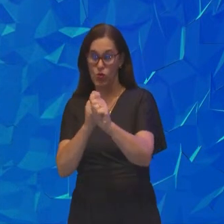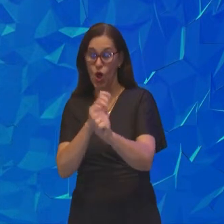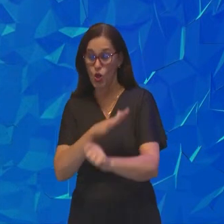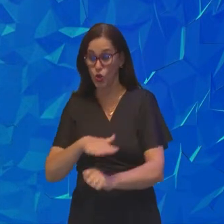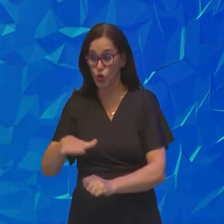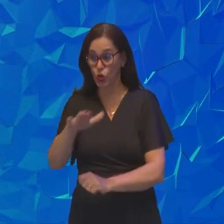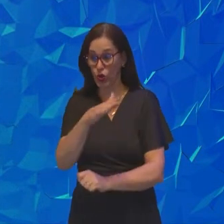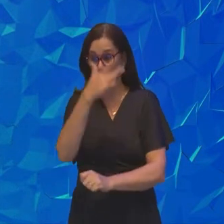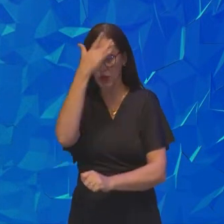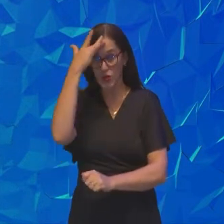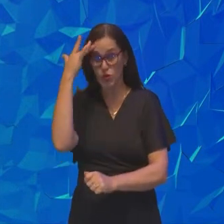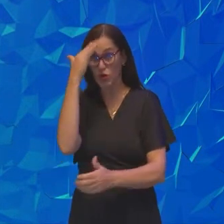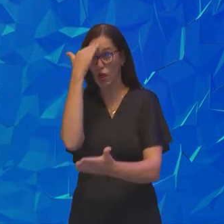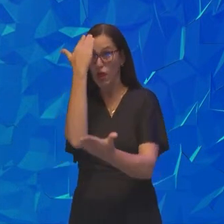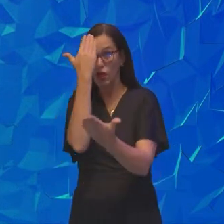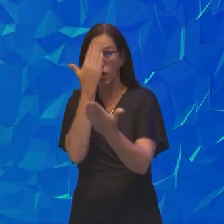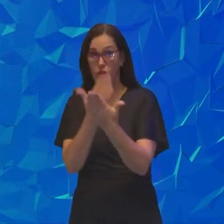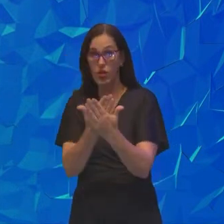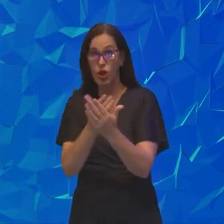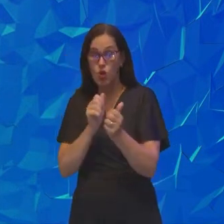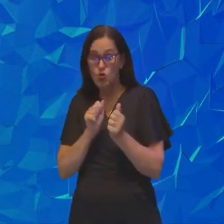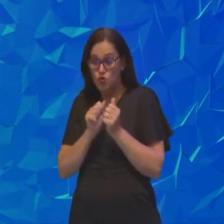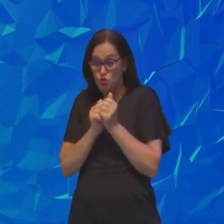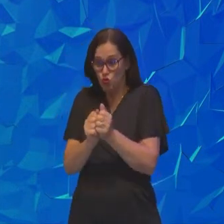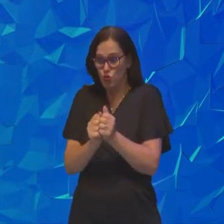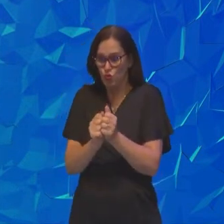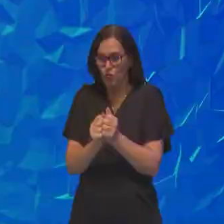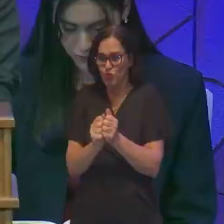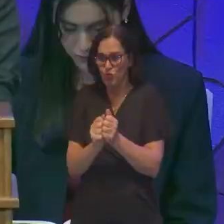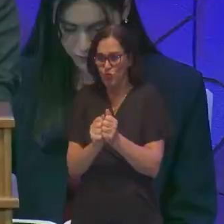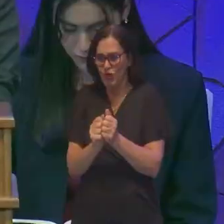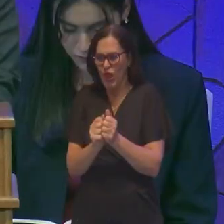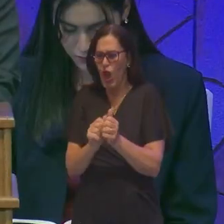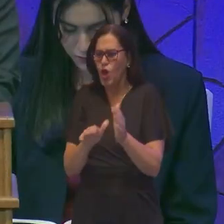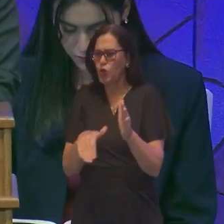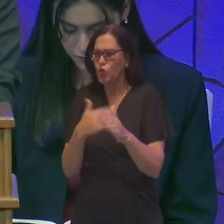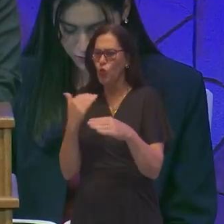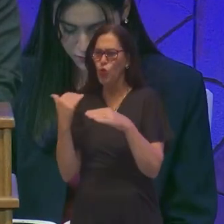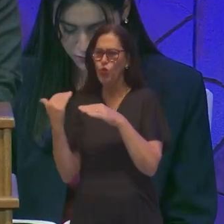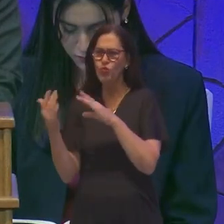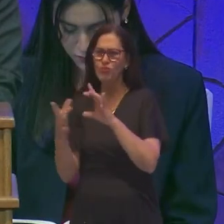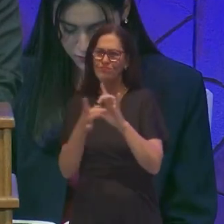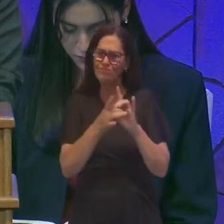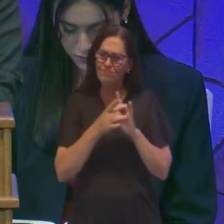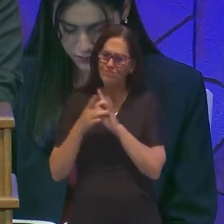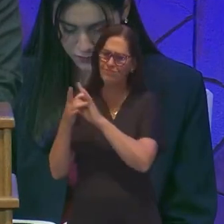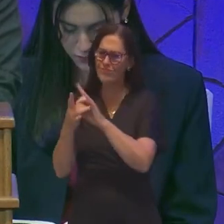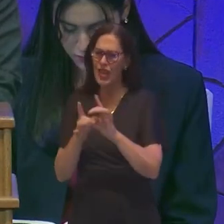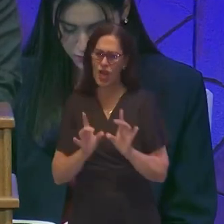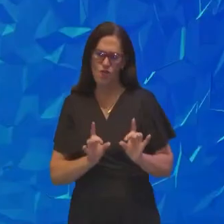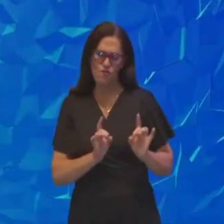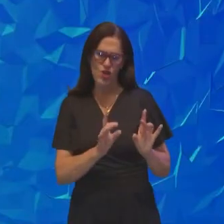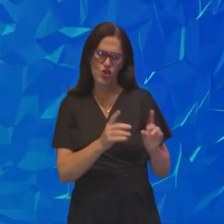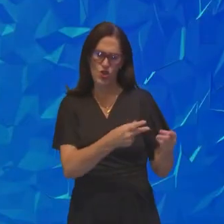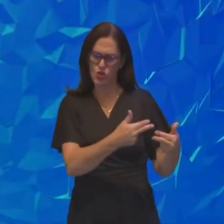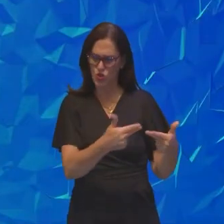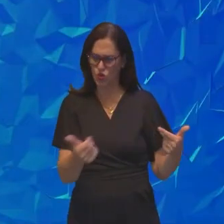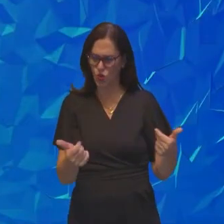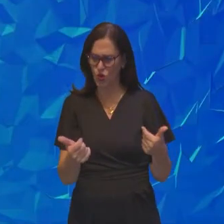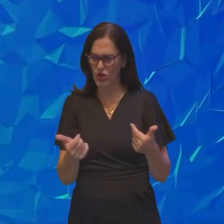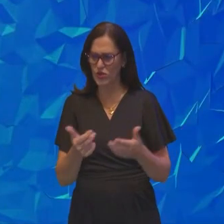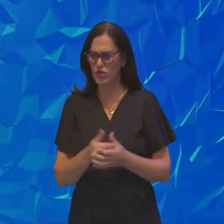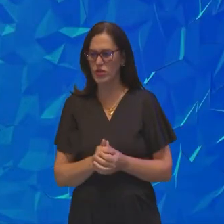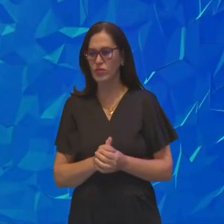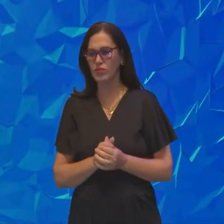Todos os que criam estavam juntos, e tinham tudo em comum. Vendiam as suas propriedades e